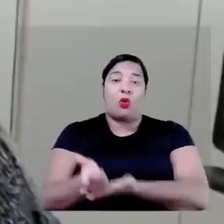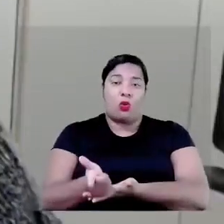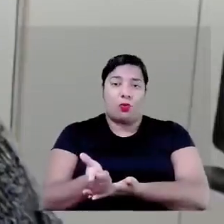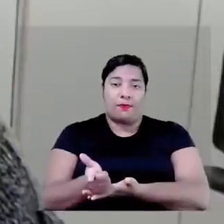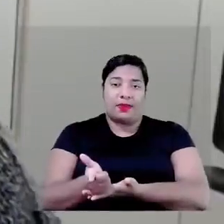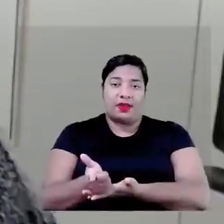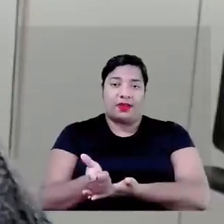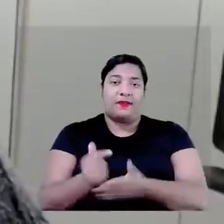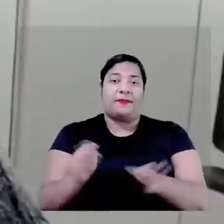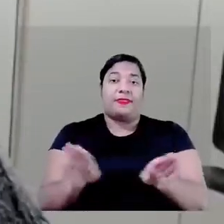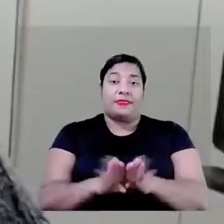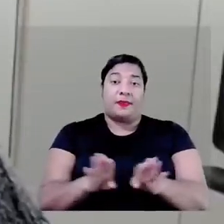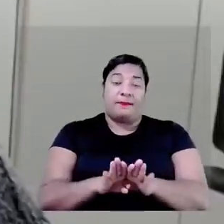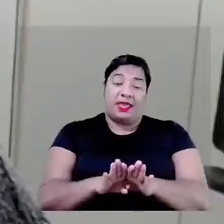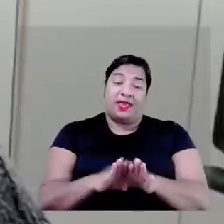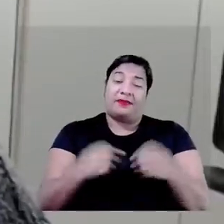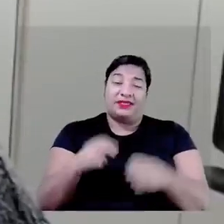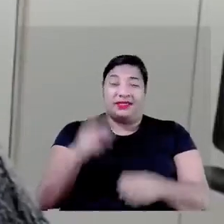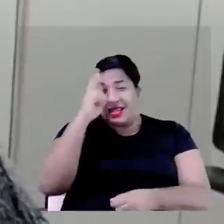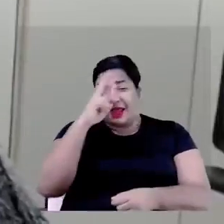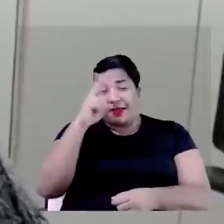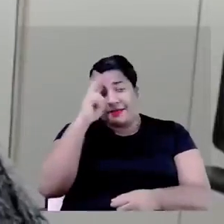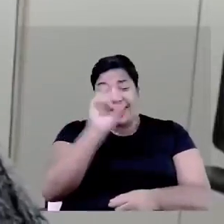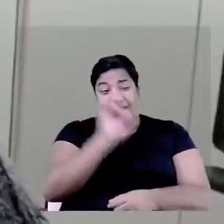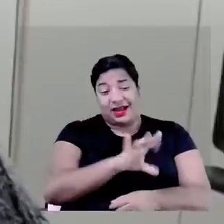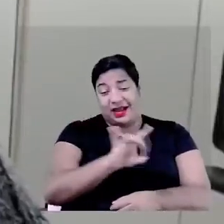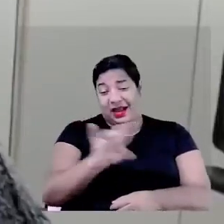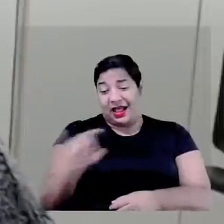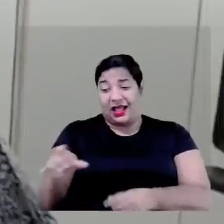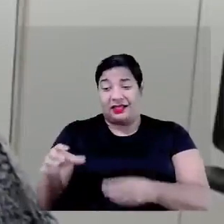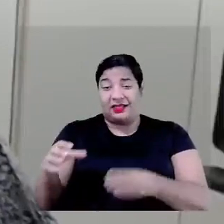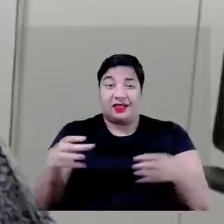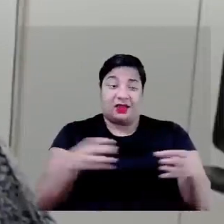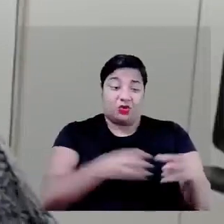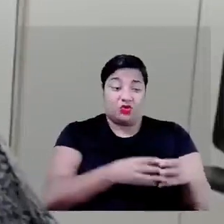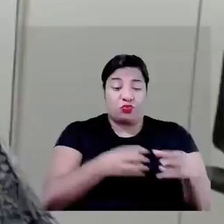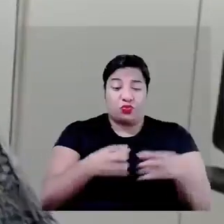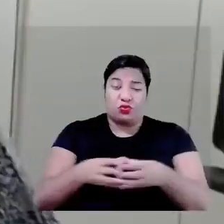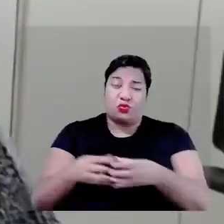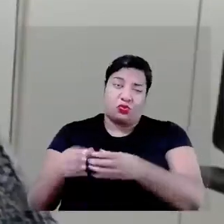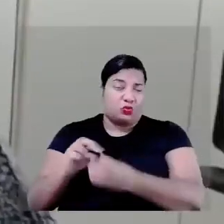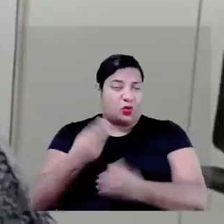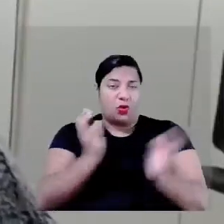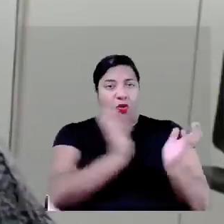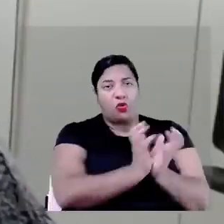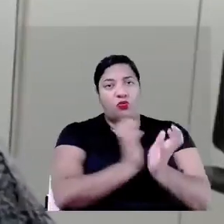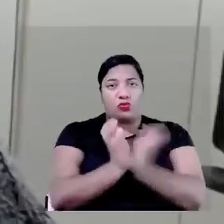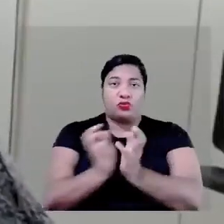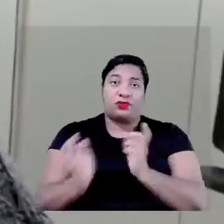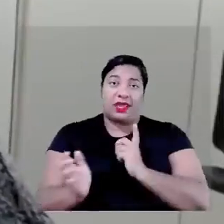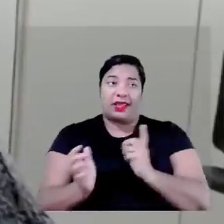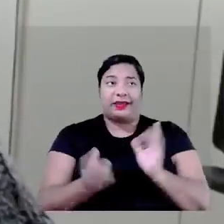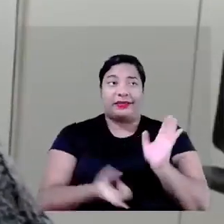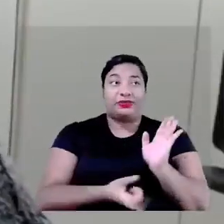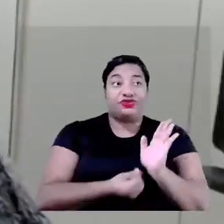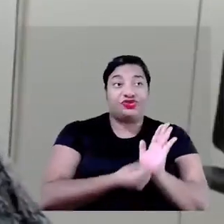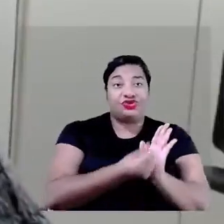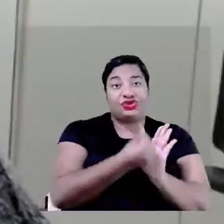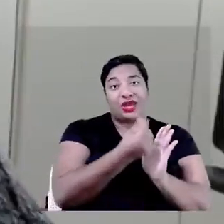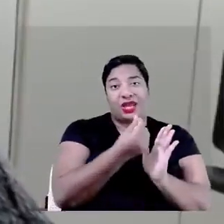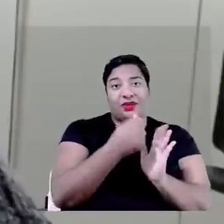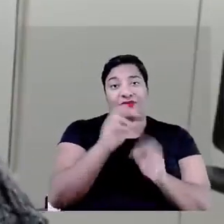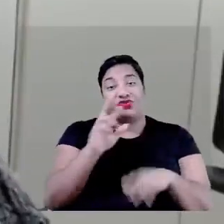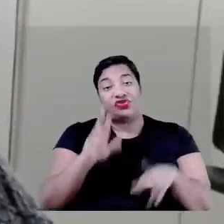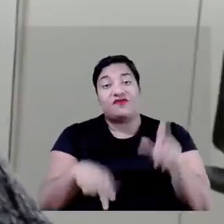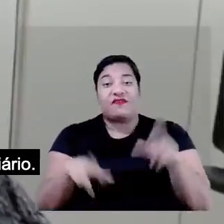realidade orçamentária de cada um desses entes. Então, as ferramentas que a gente tem hoje, né, em termos de contratações